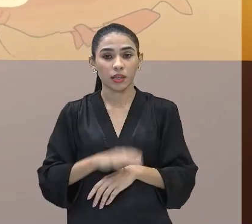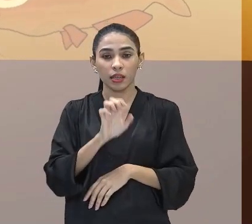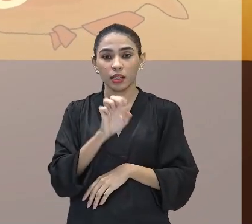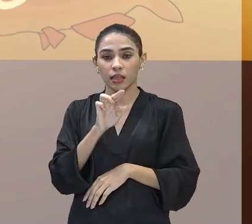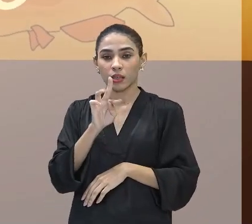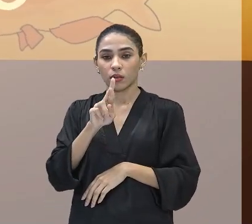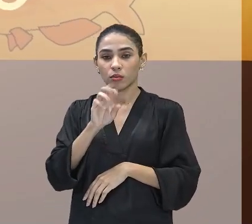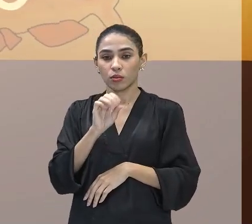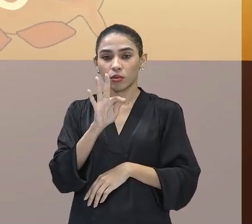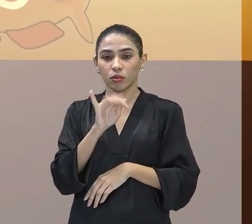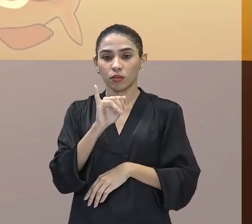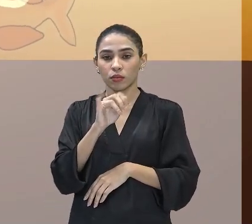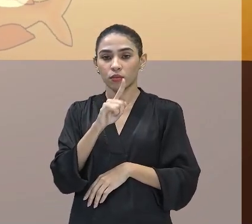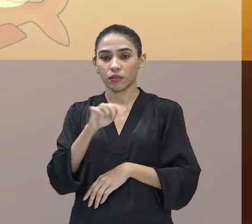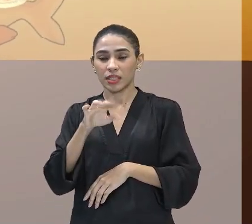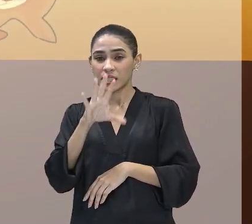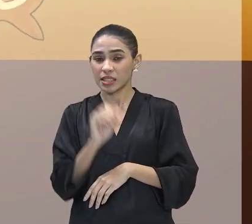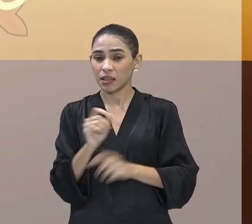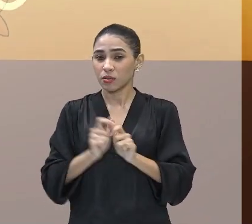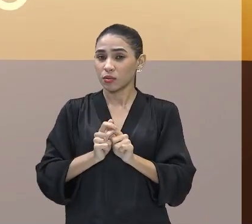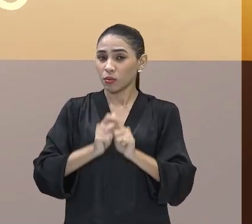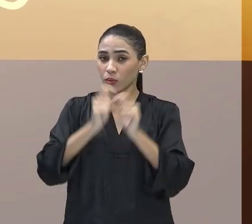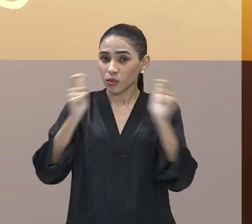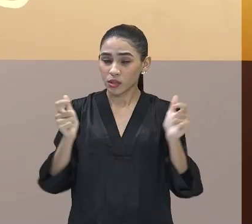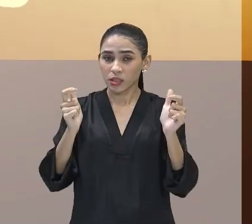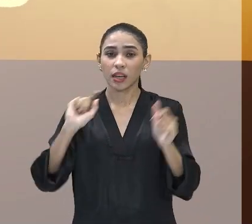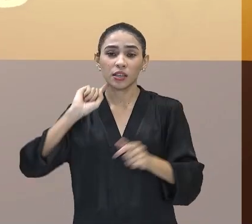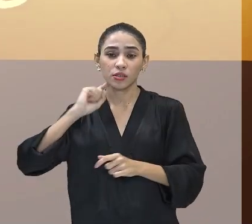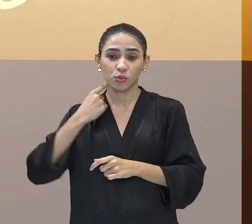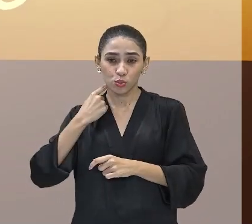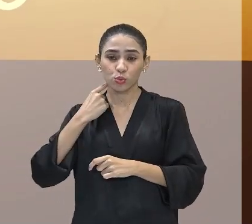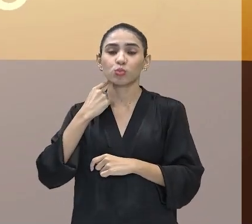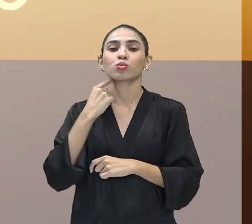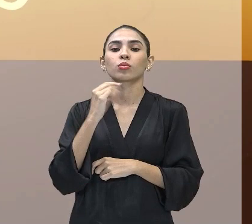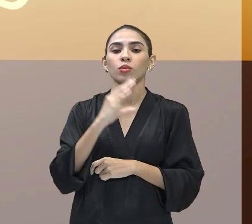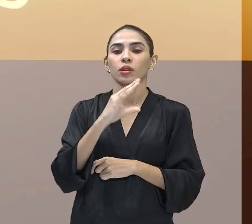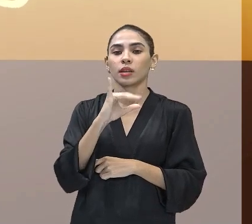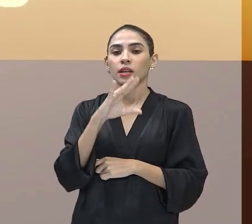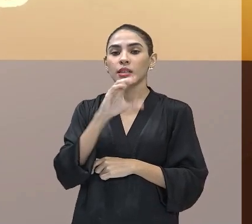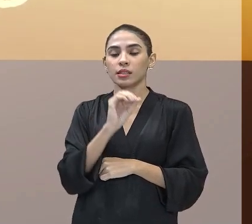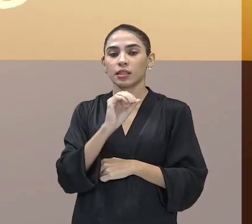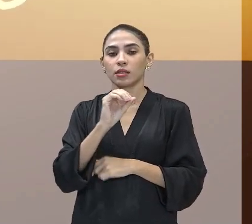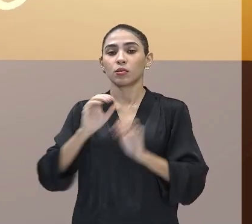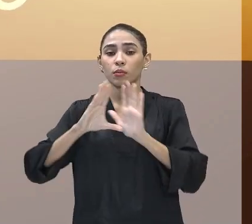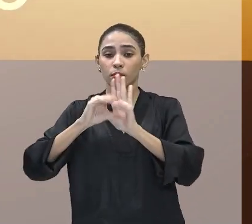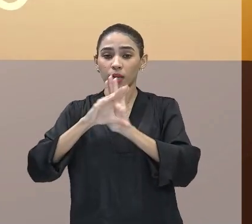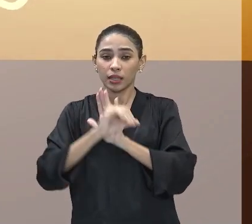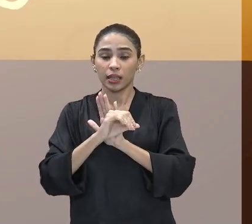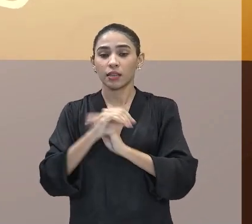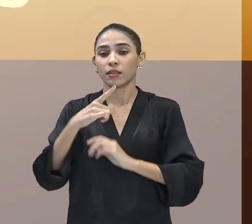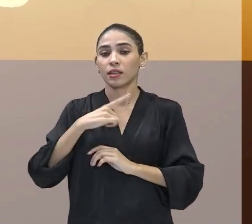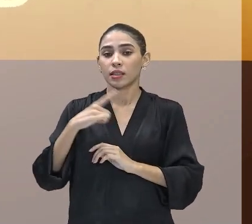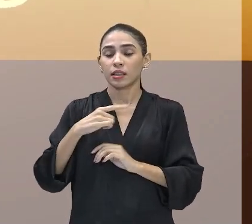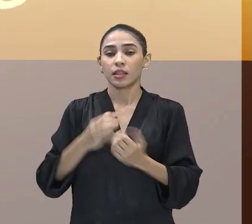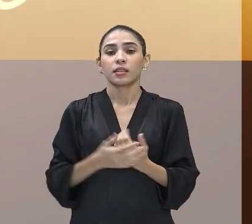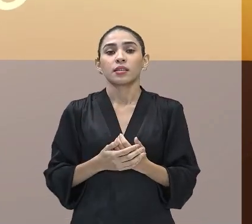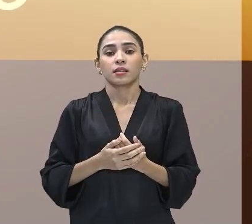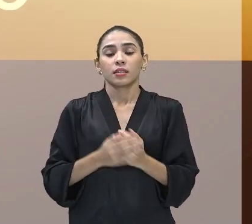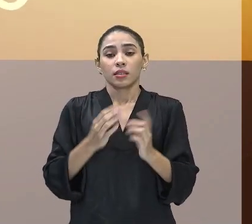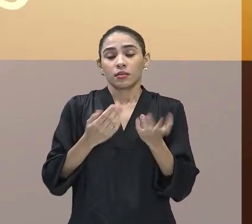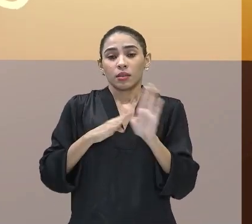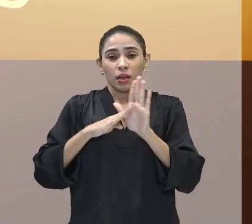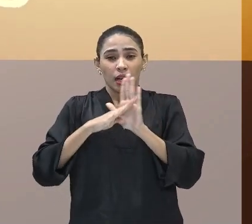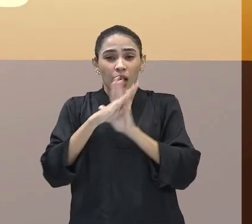eutrofizado que tem uma grande quantidade de cianobactérias junto com ele tem um alto nível de nutrientes